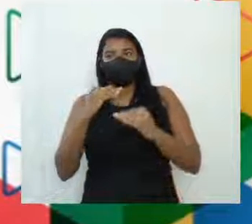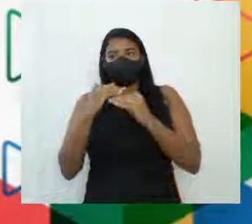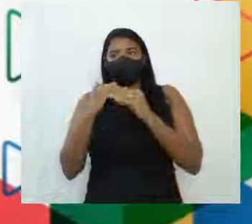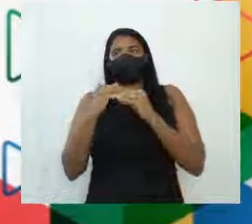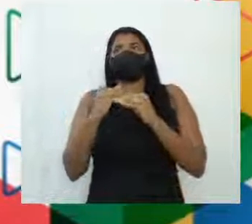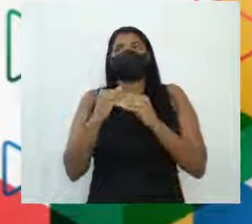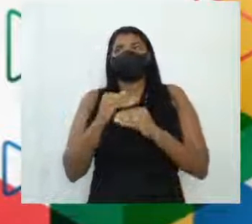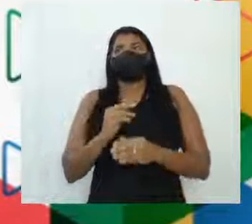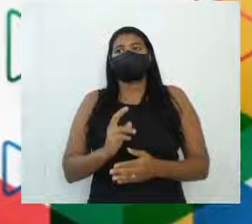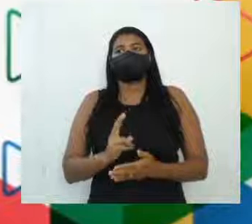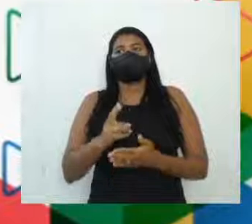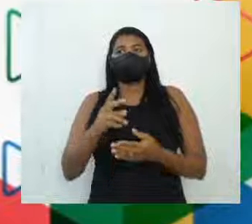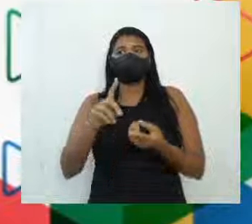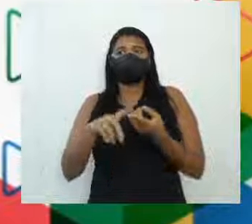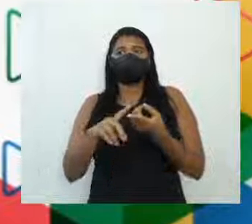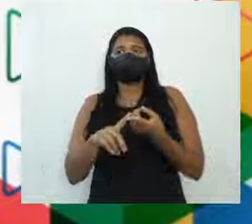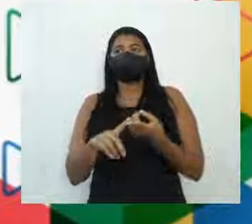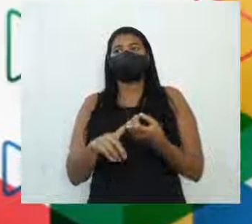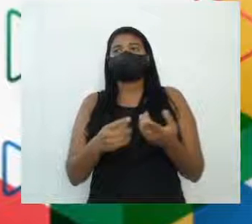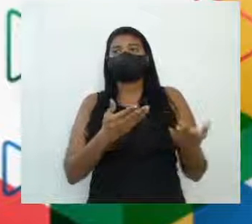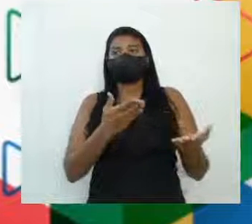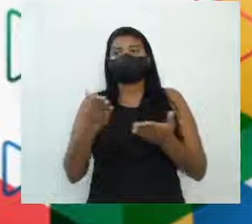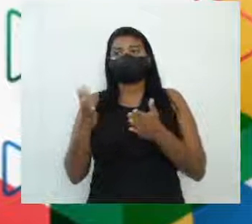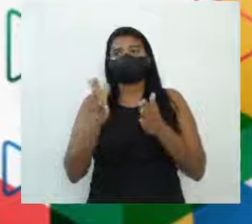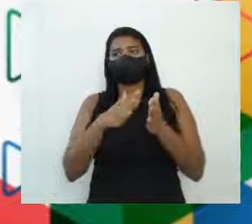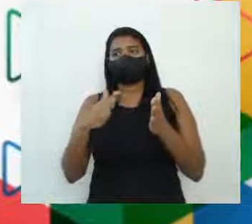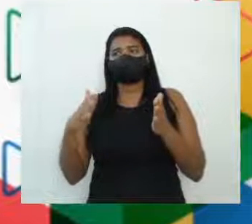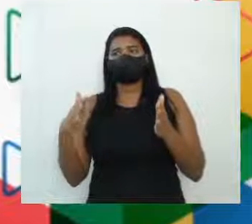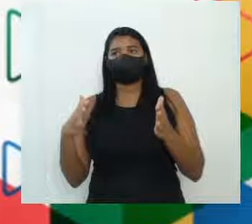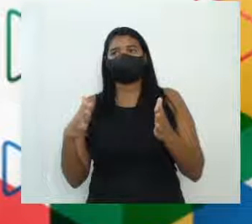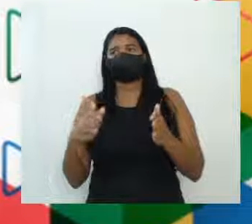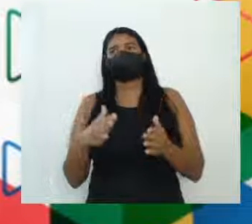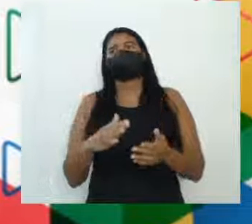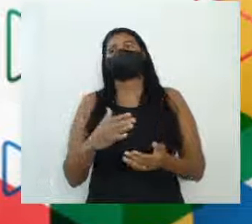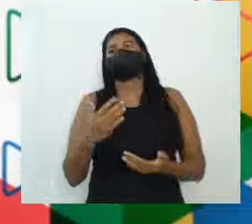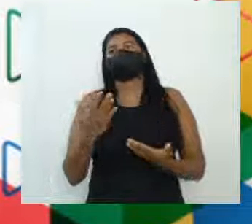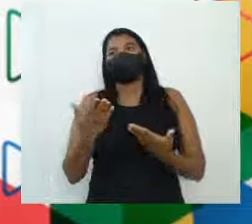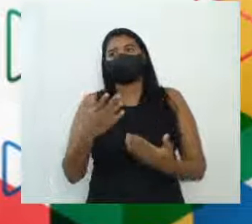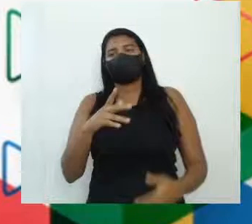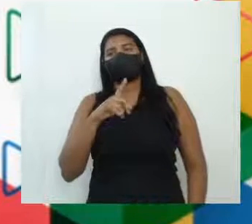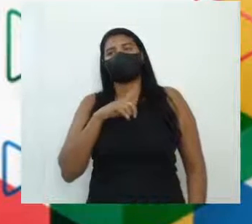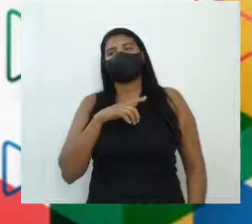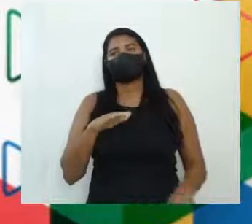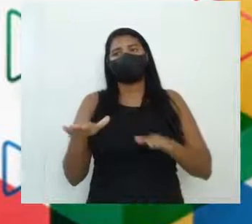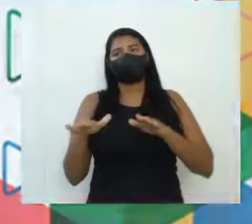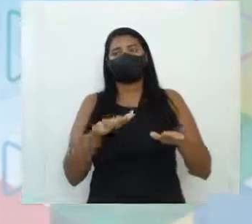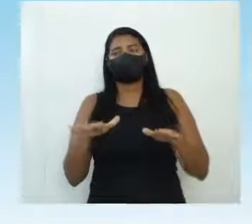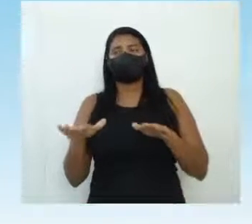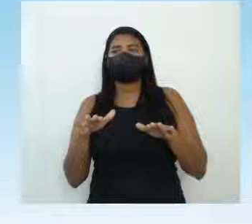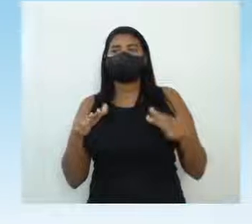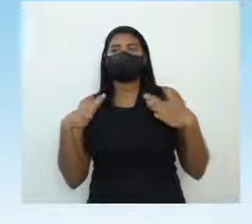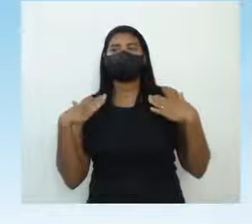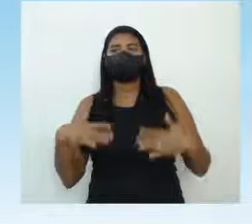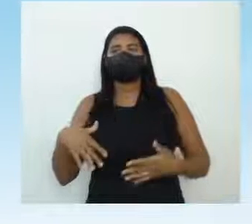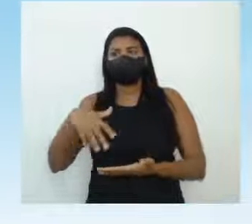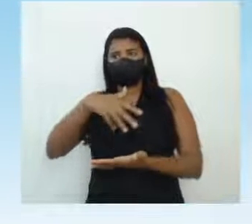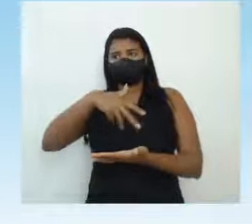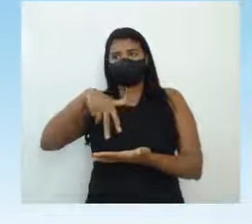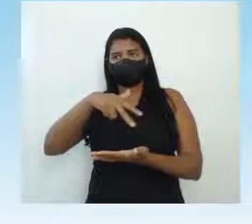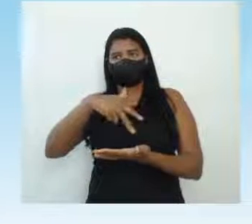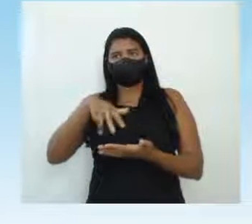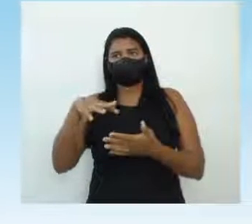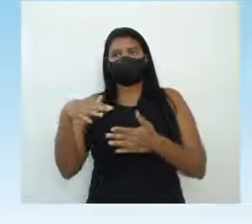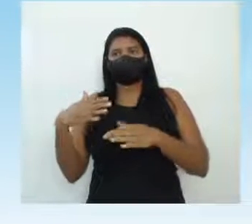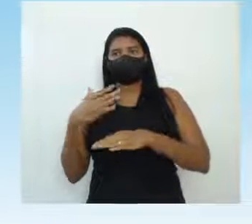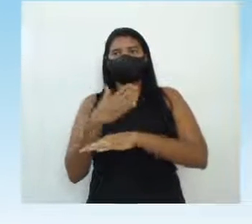e ininterrupta e seus graus de tensão. E aí a gente tem um movimento da dança